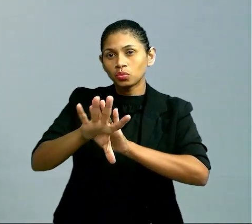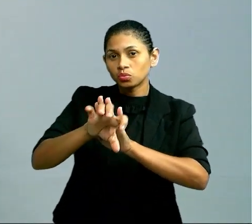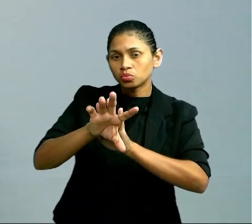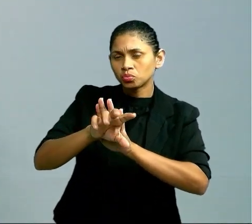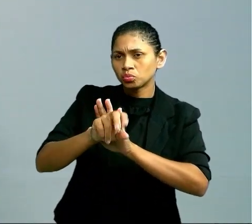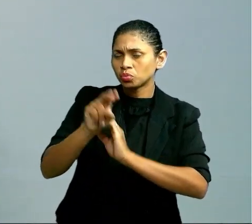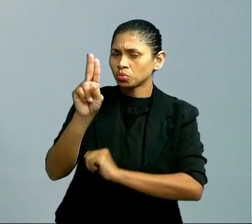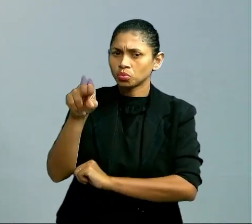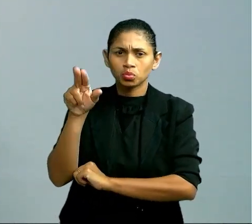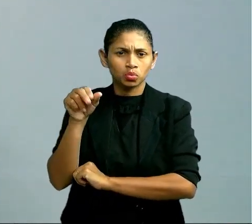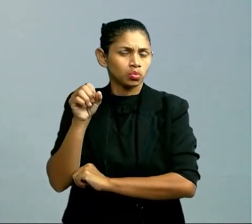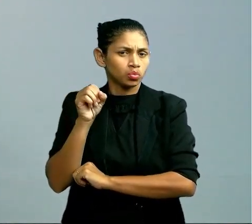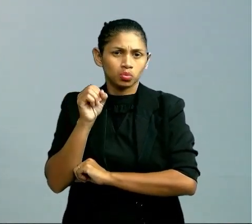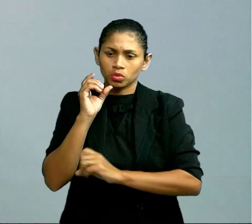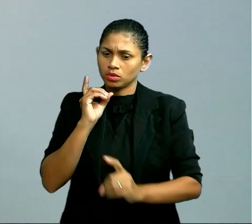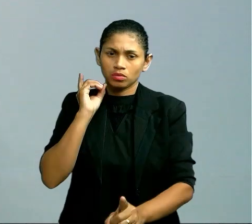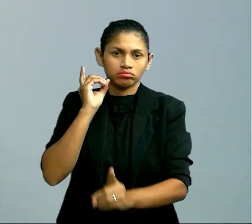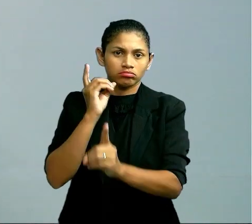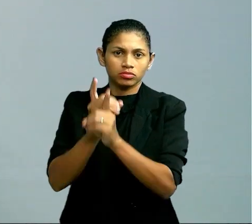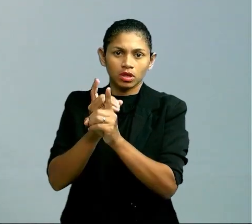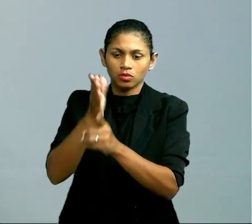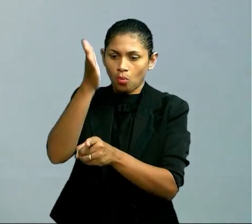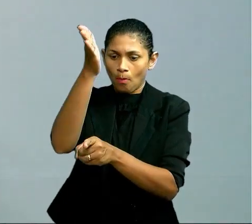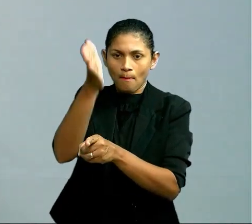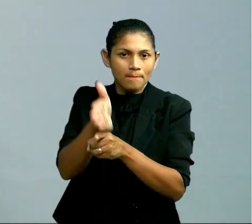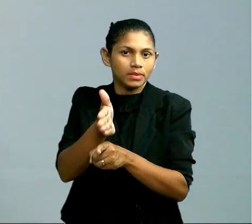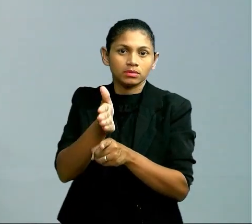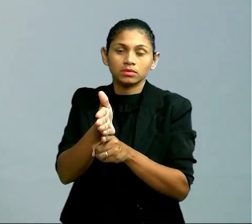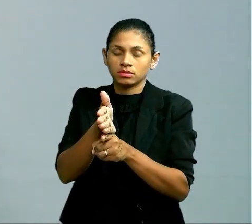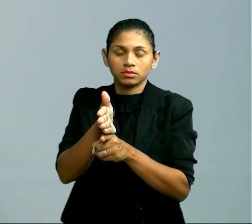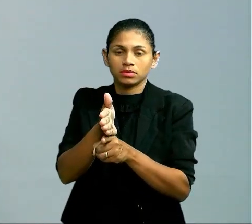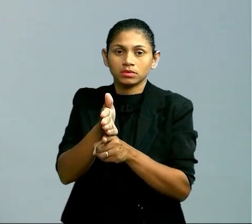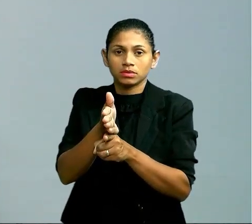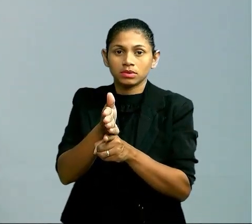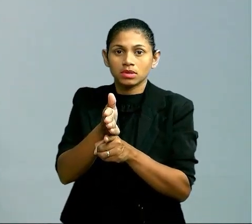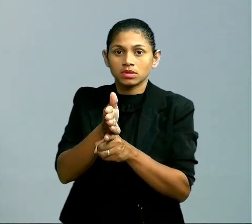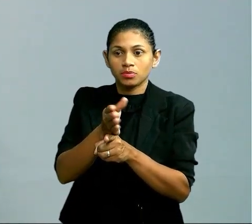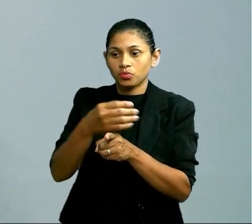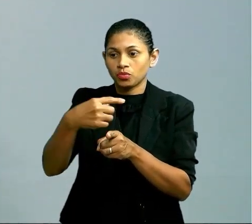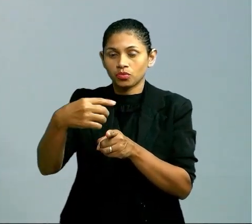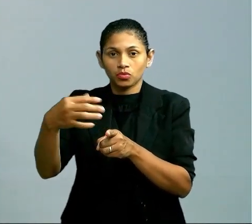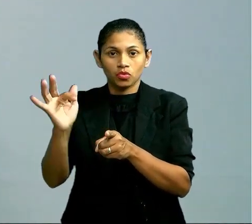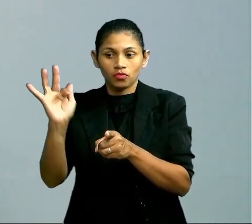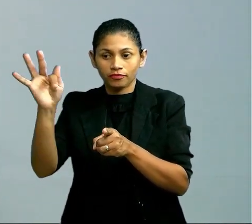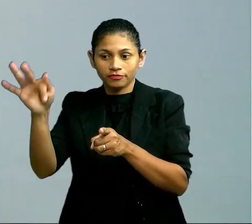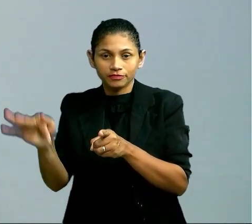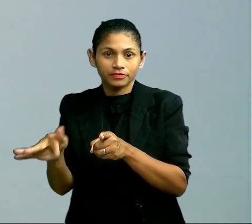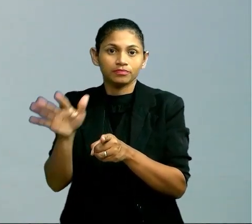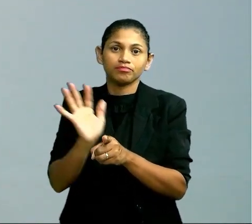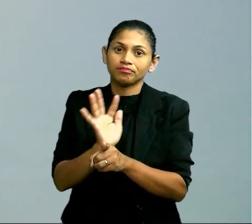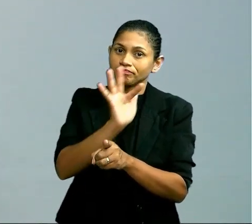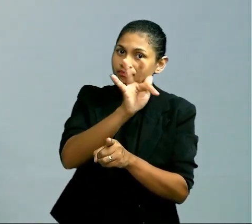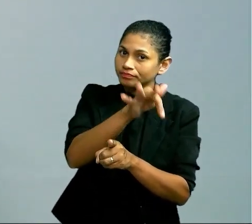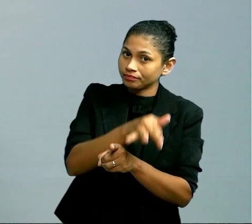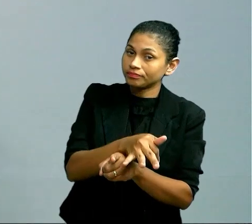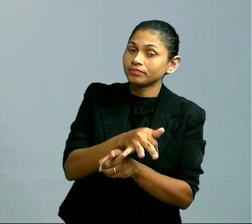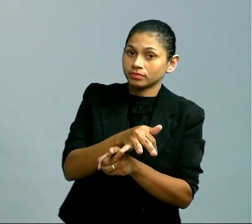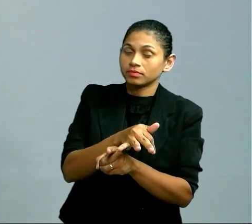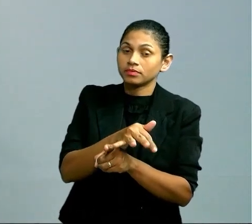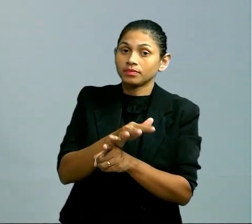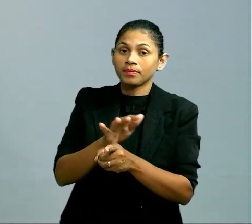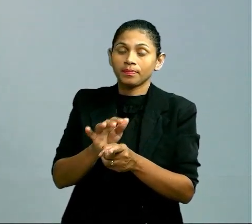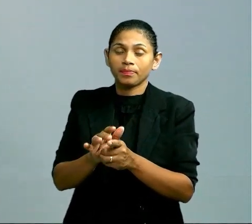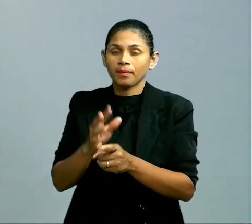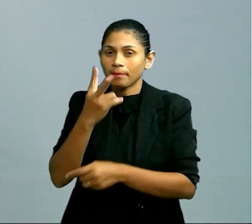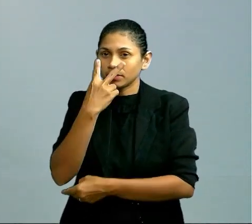encontrado no meio da cadeia, ele sempre vai ser encontrado nas extremidades, muito parecidamente com o